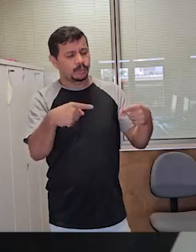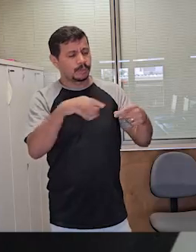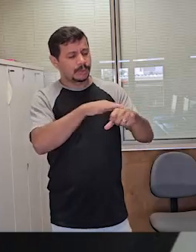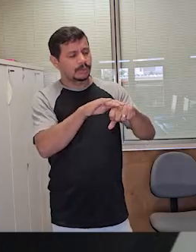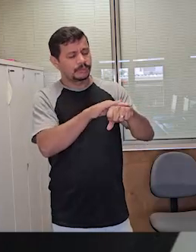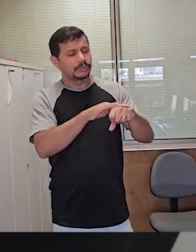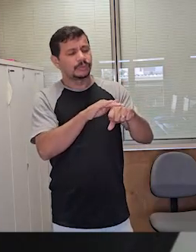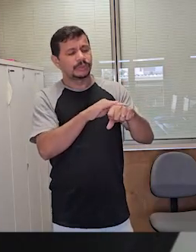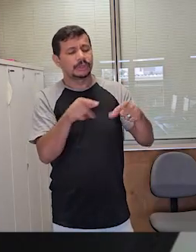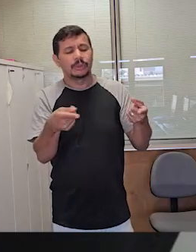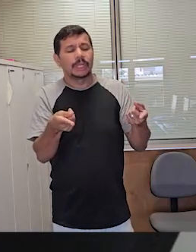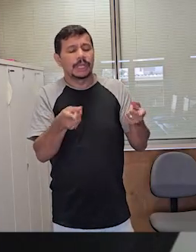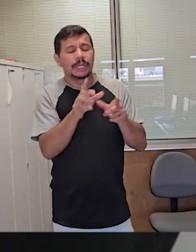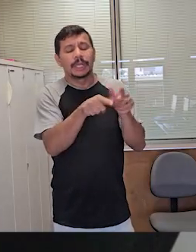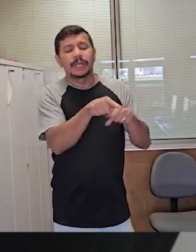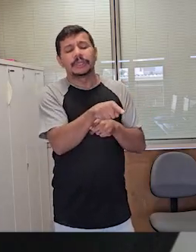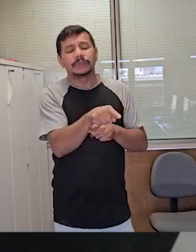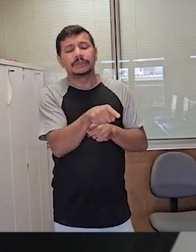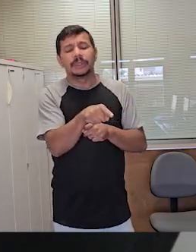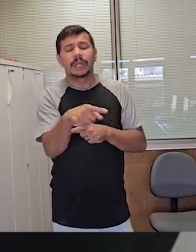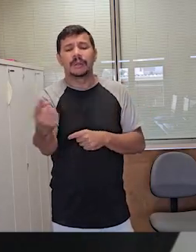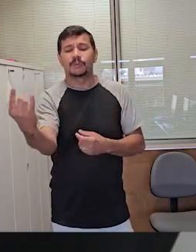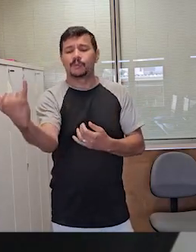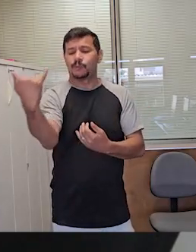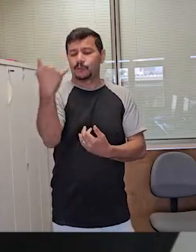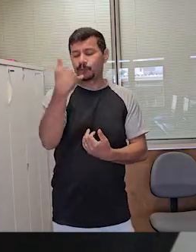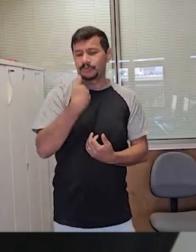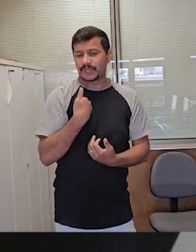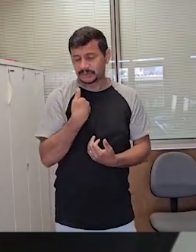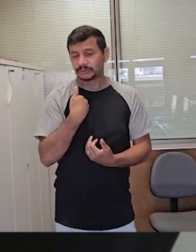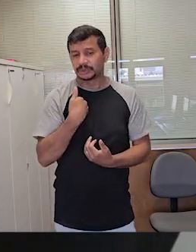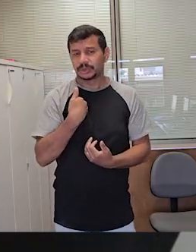na nossa parte de saúde do trabalhador, que a pessoa declara com